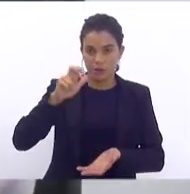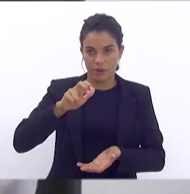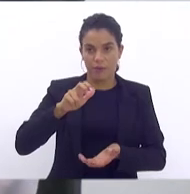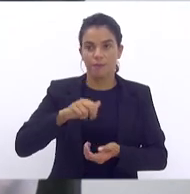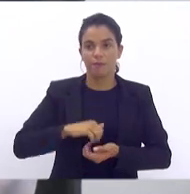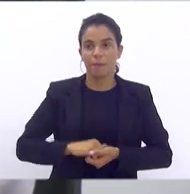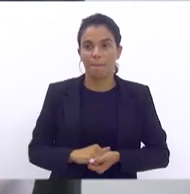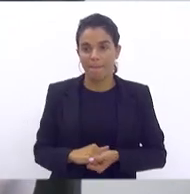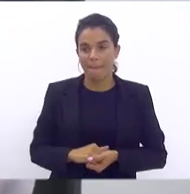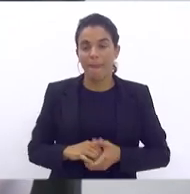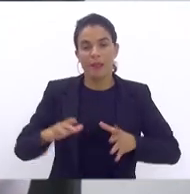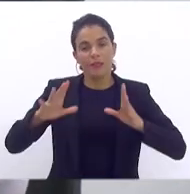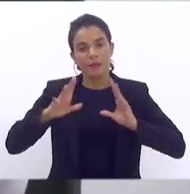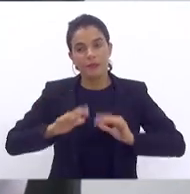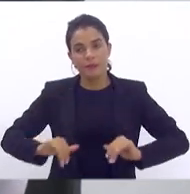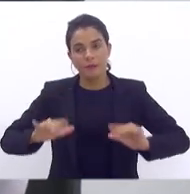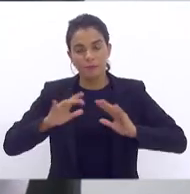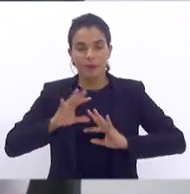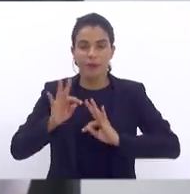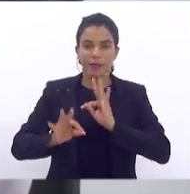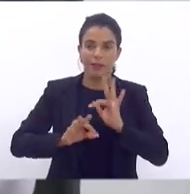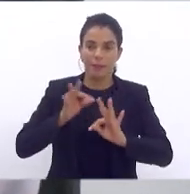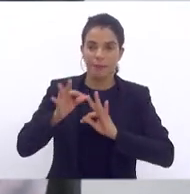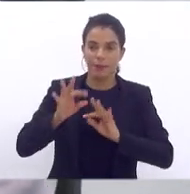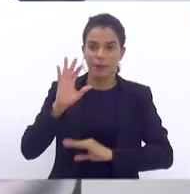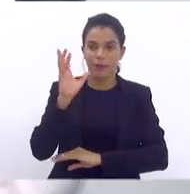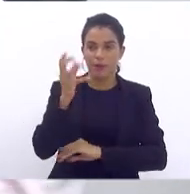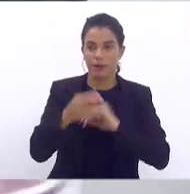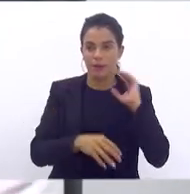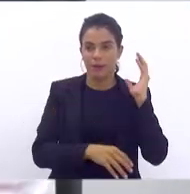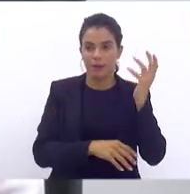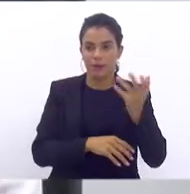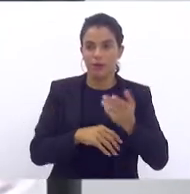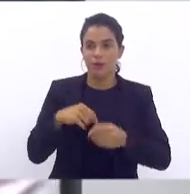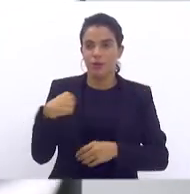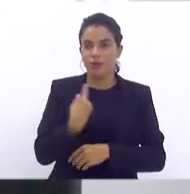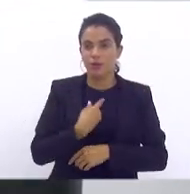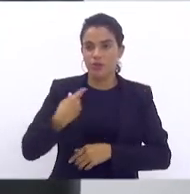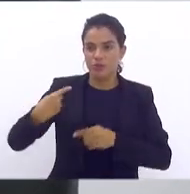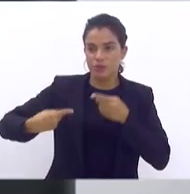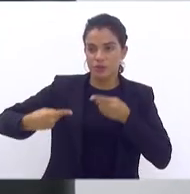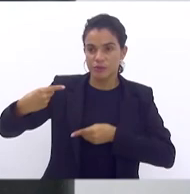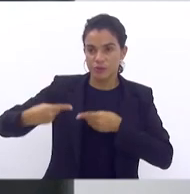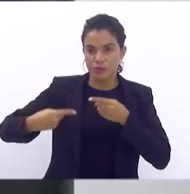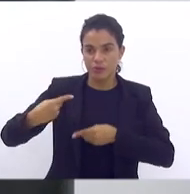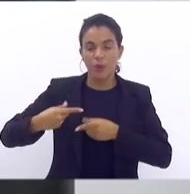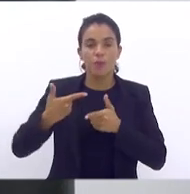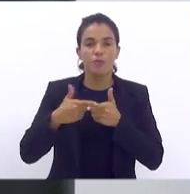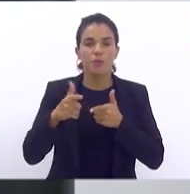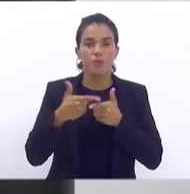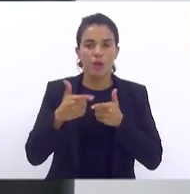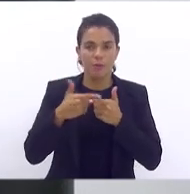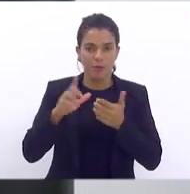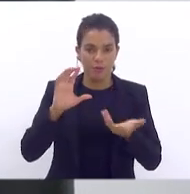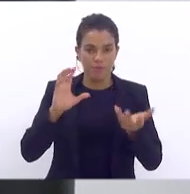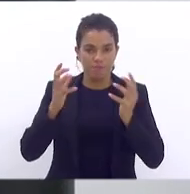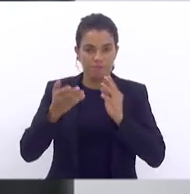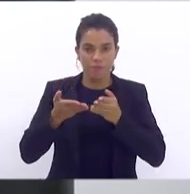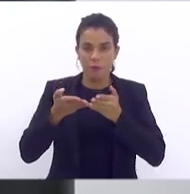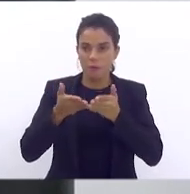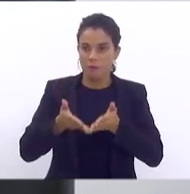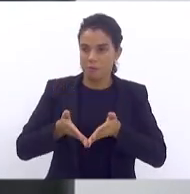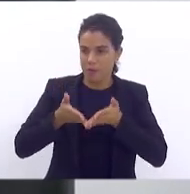Saneamento Ambiental, na qual nós estávamos discutindo, né, o grande problema que ocorreu com aquele